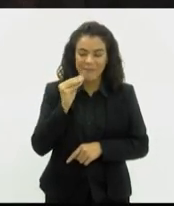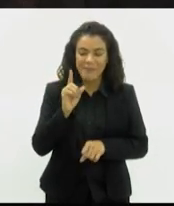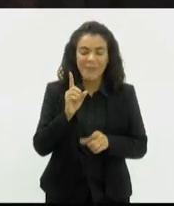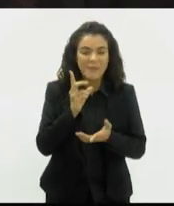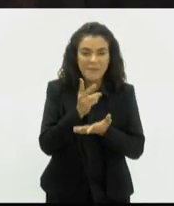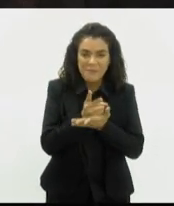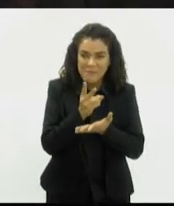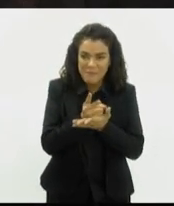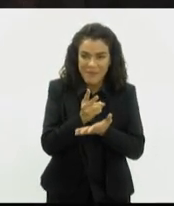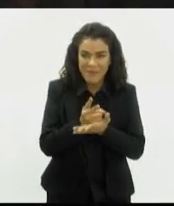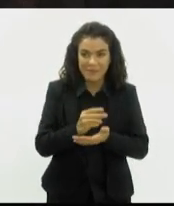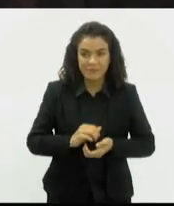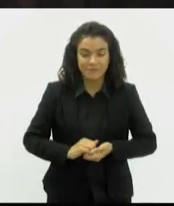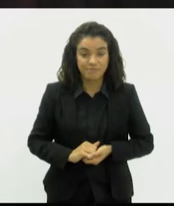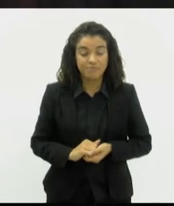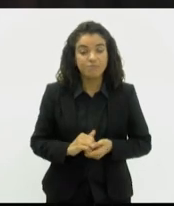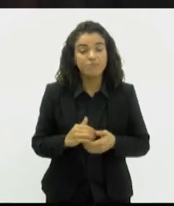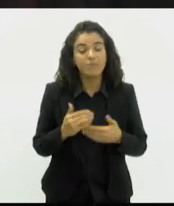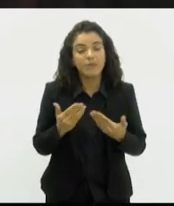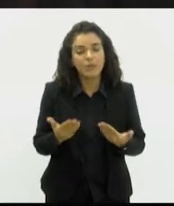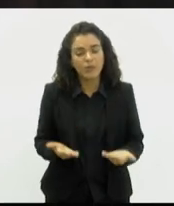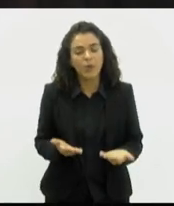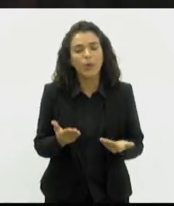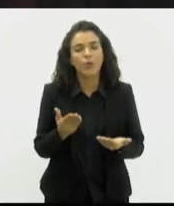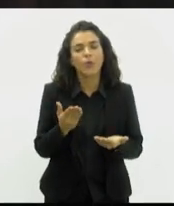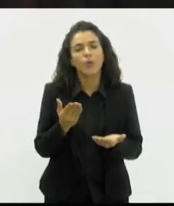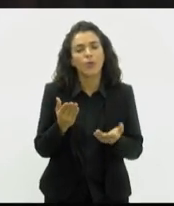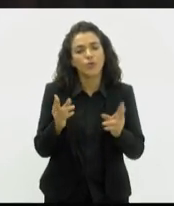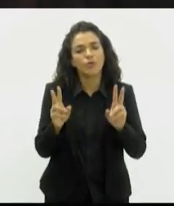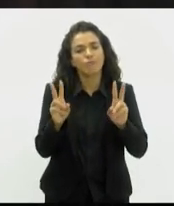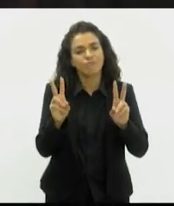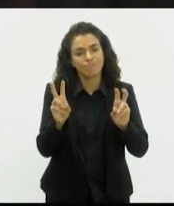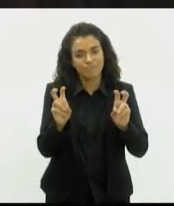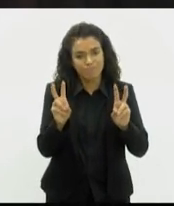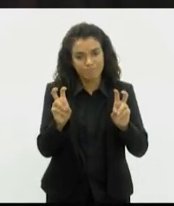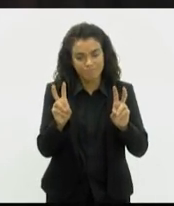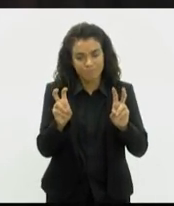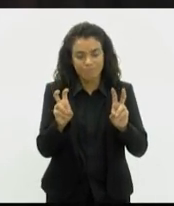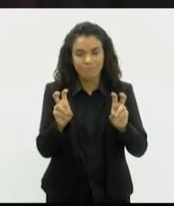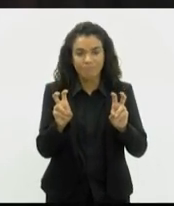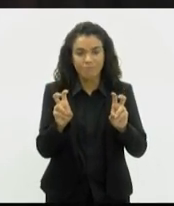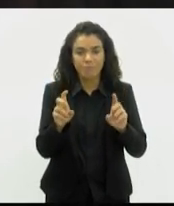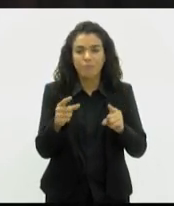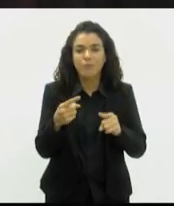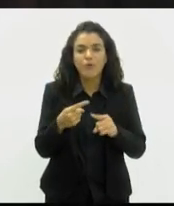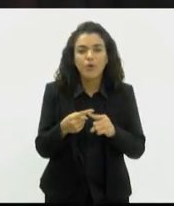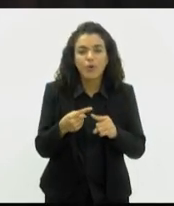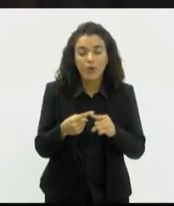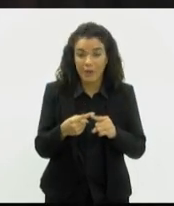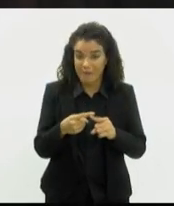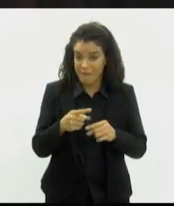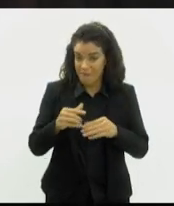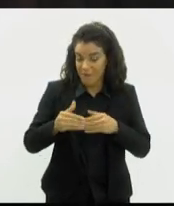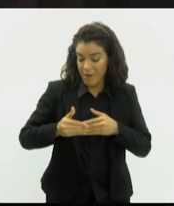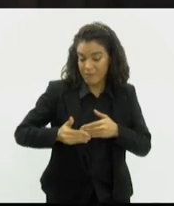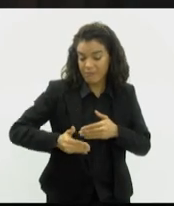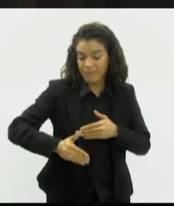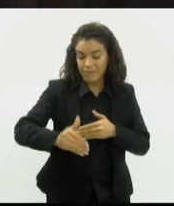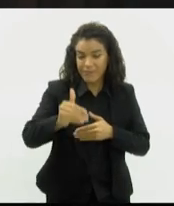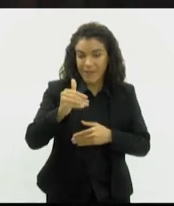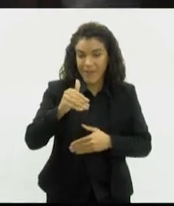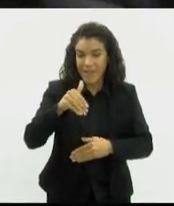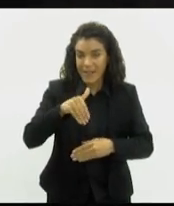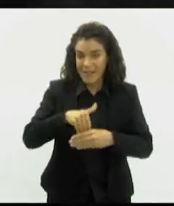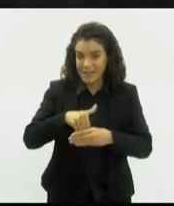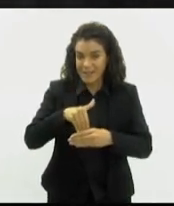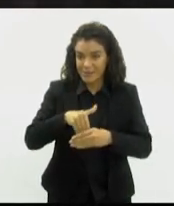caminho. Então, estou trazendo esse tema, senhora presidente, para concluir, porque vamos ter eleições agora em